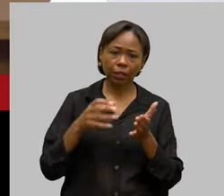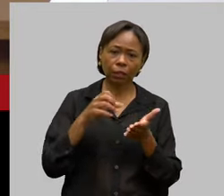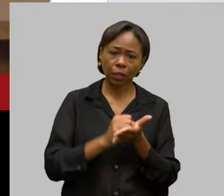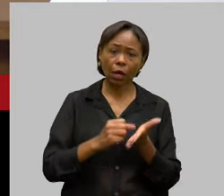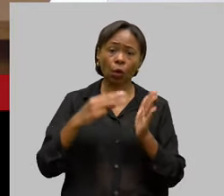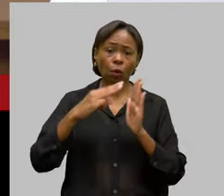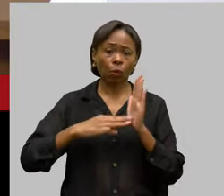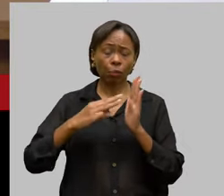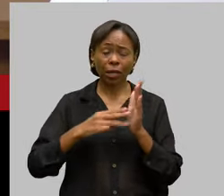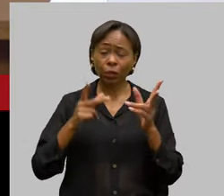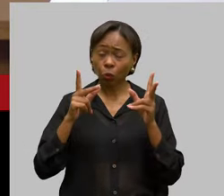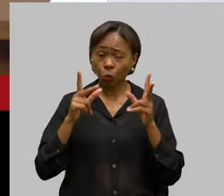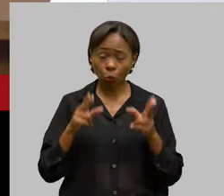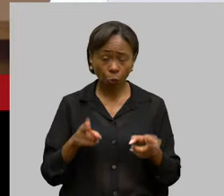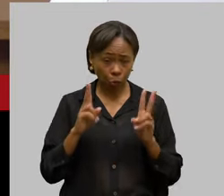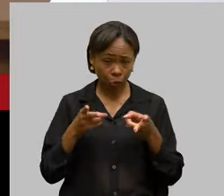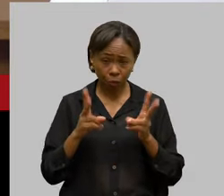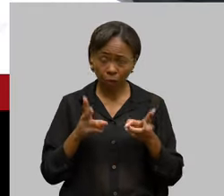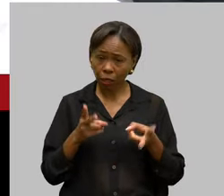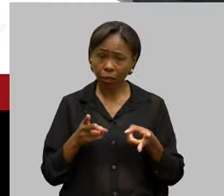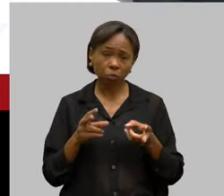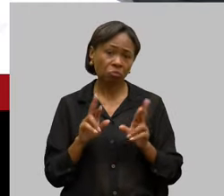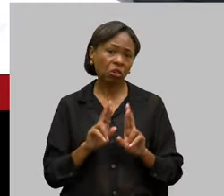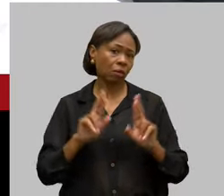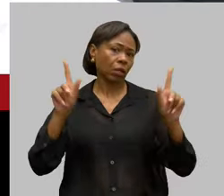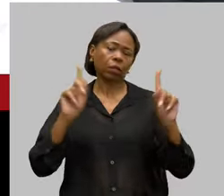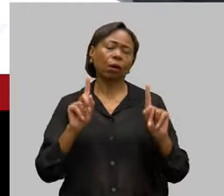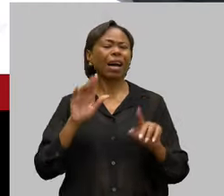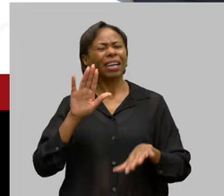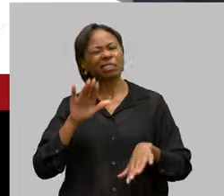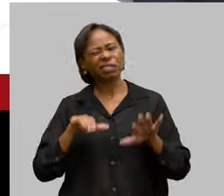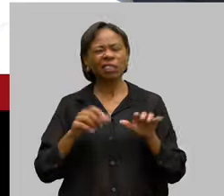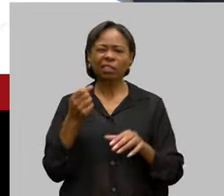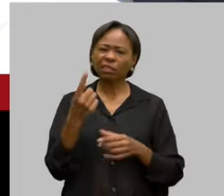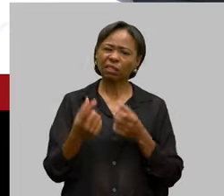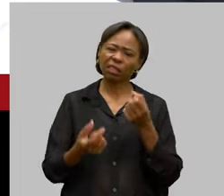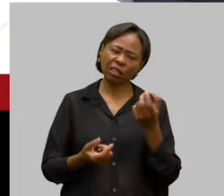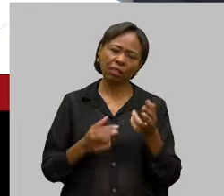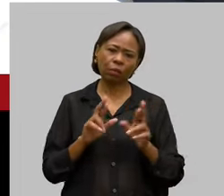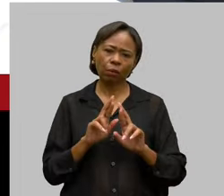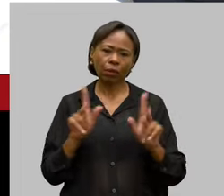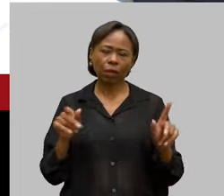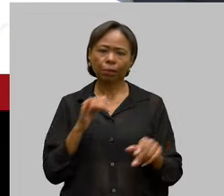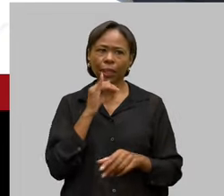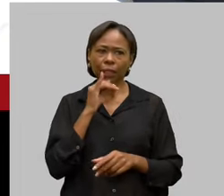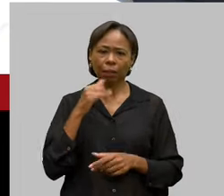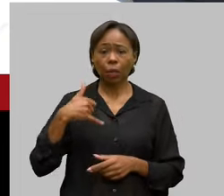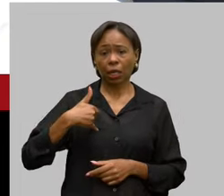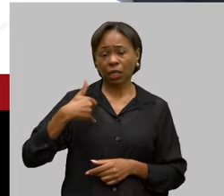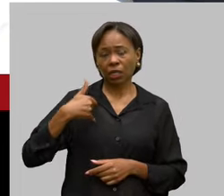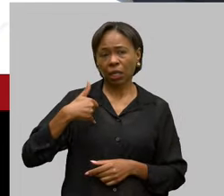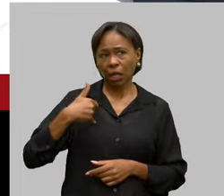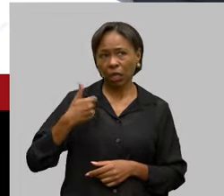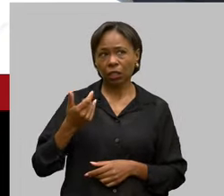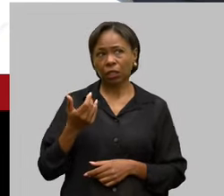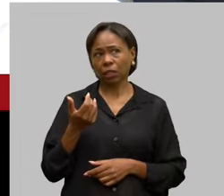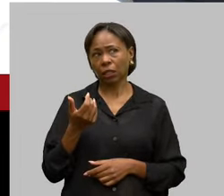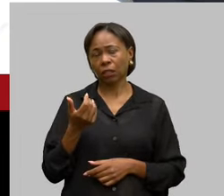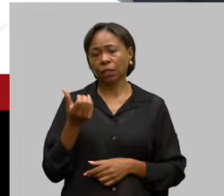diferença poderia dar uma diferença outra porque vamos imaginar que alguém tá arredondando uma uma uma idade então alguém tem lá